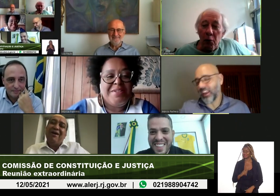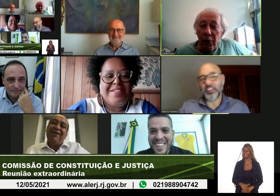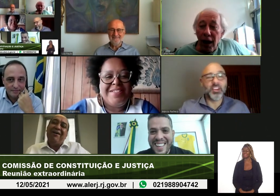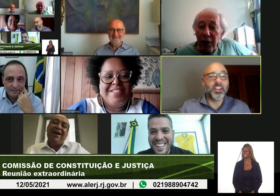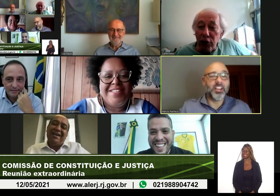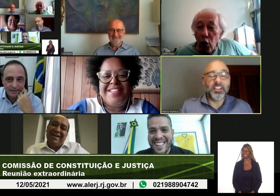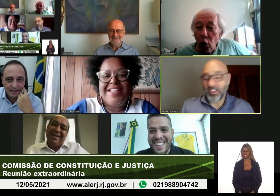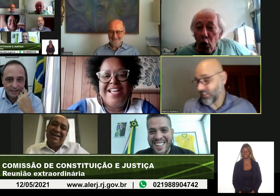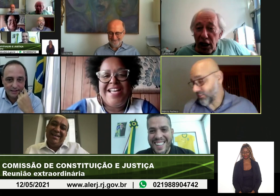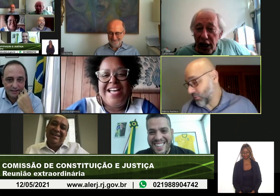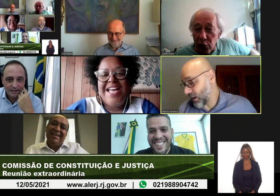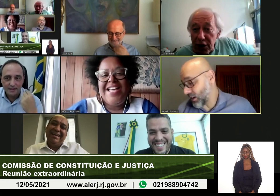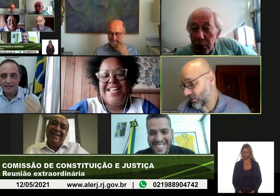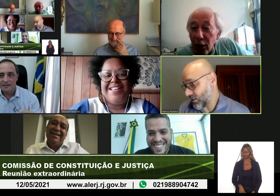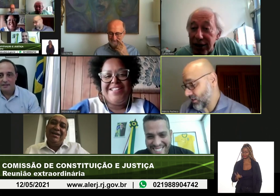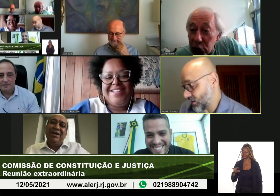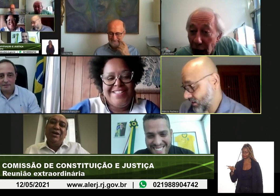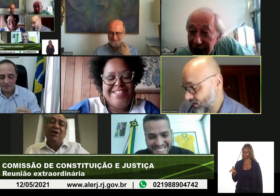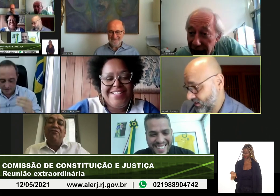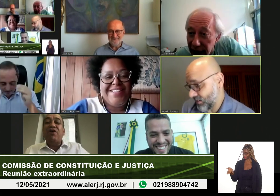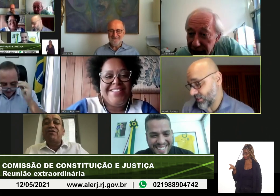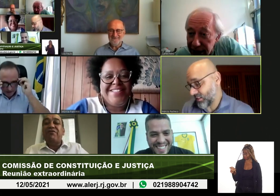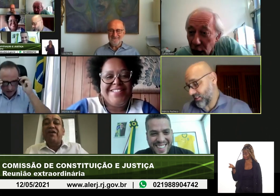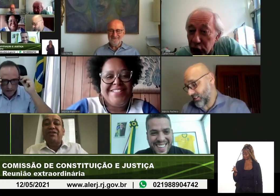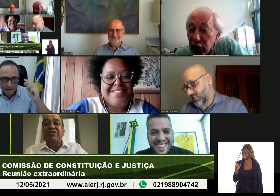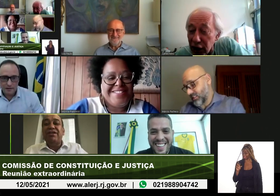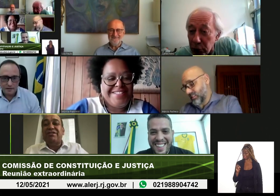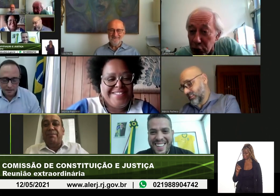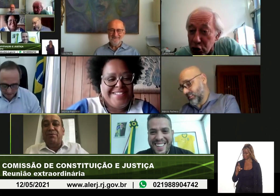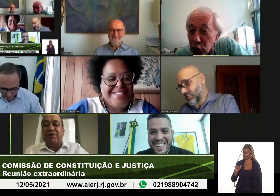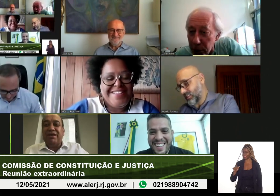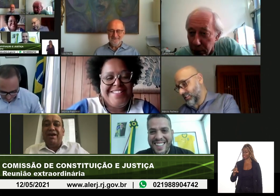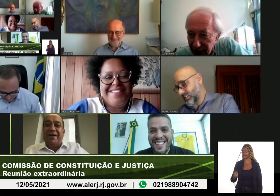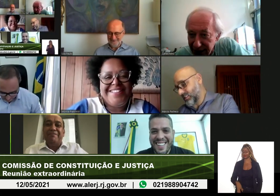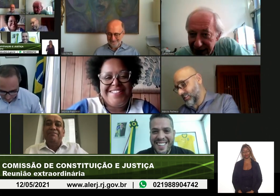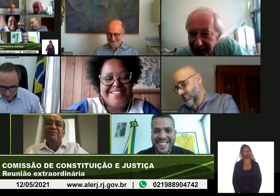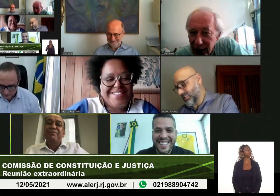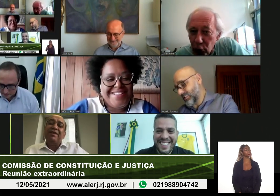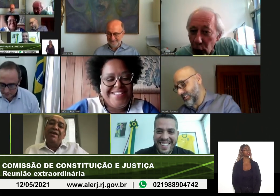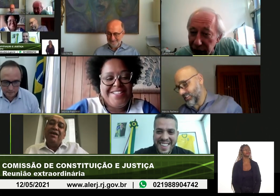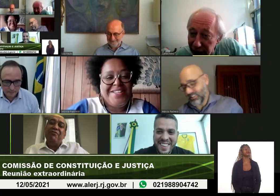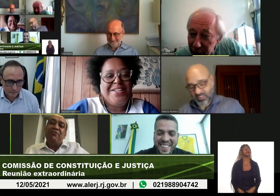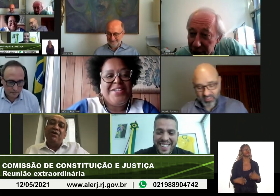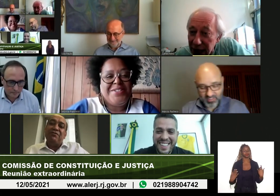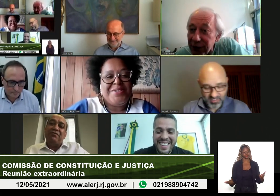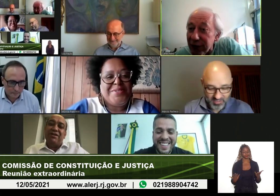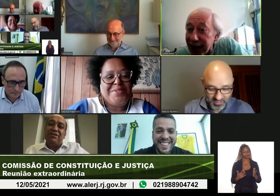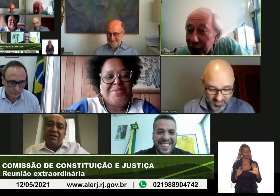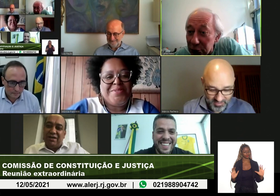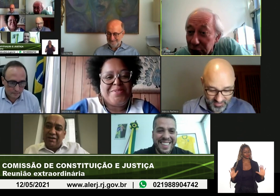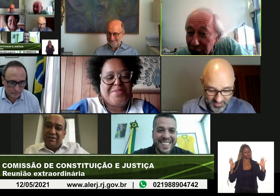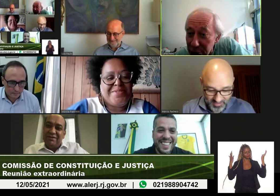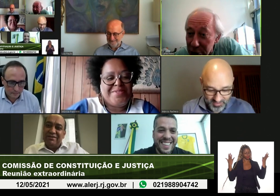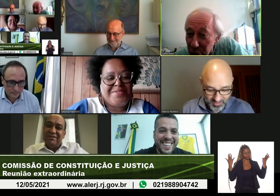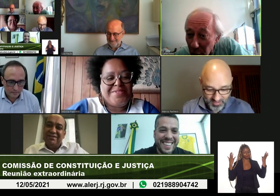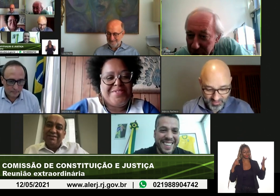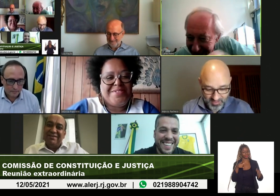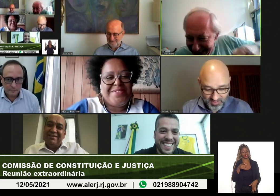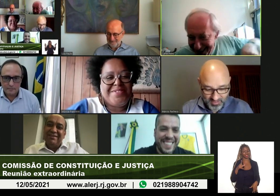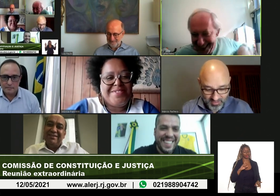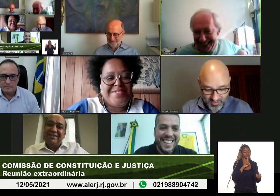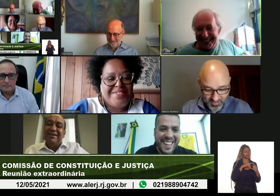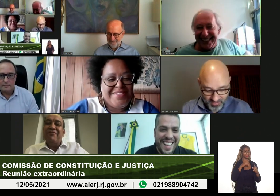Em frente. O Rodrigo, depois da tua lei que dá o selo do chope, o evento dele vai estar com o selo do